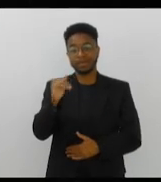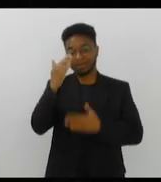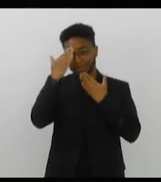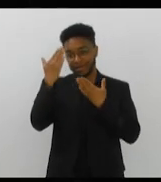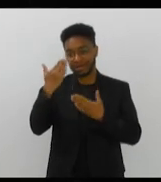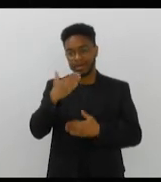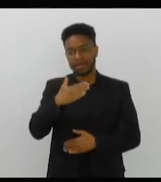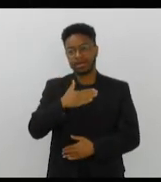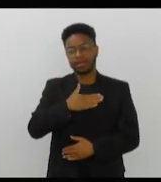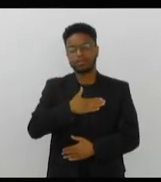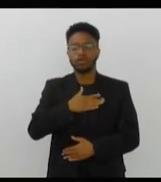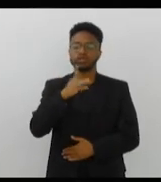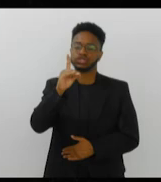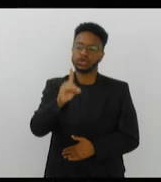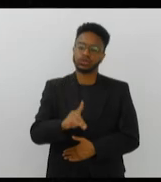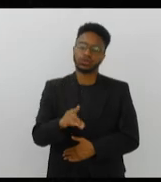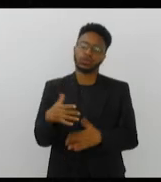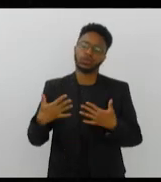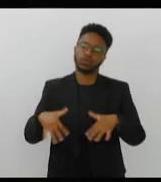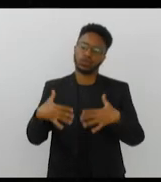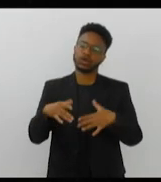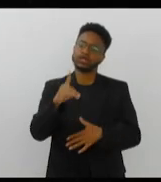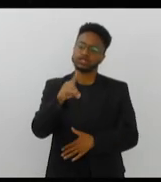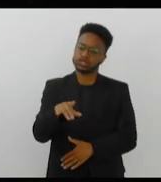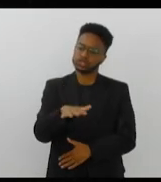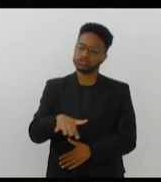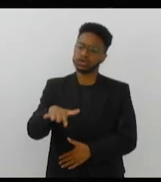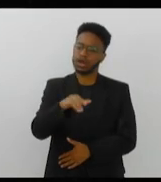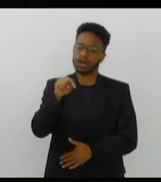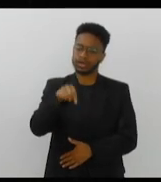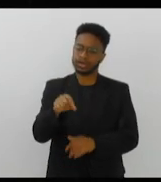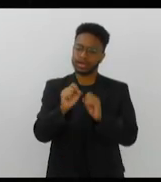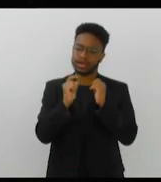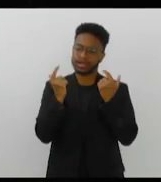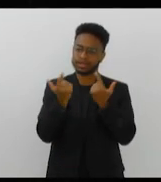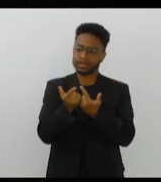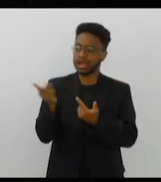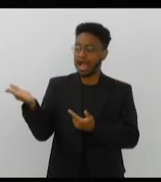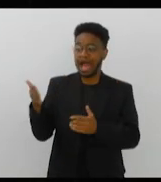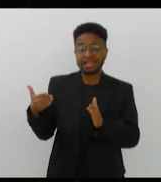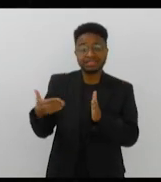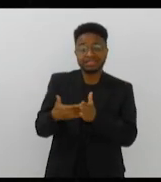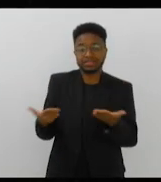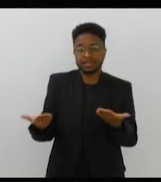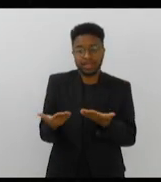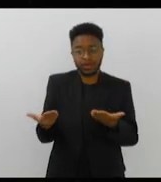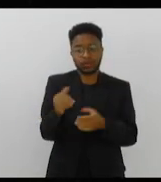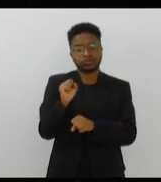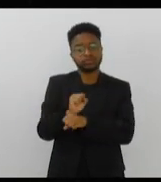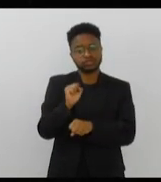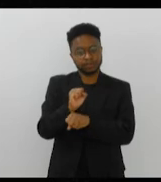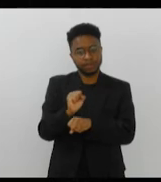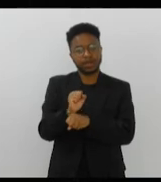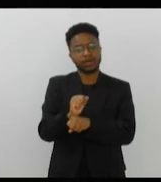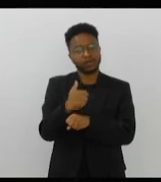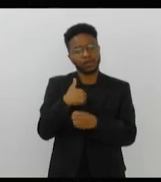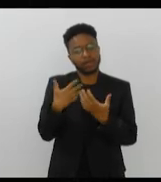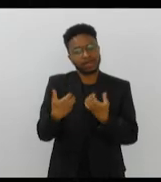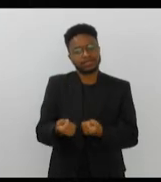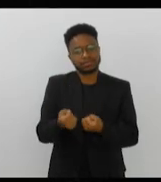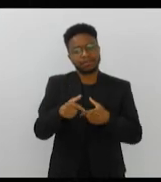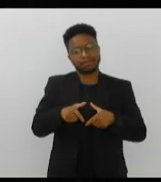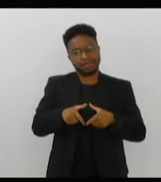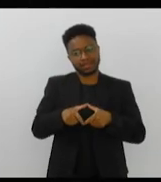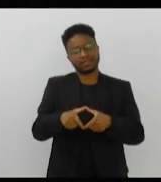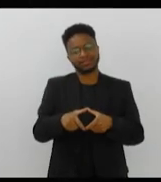Meu diretor, gente, meu diretor-geral dessa casa, tá ali até agora esperando eu receber essa medalha.